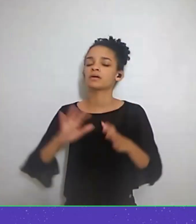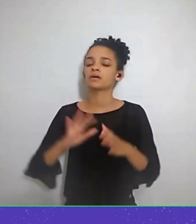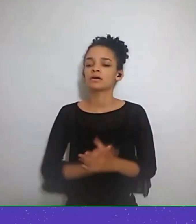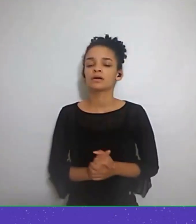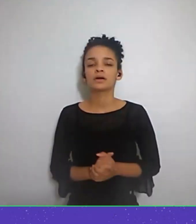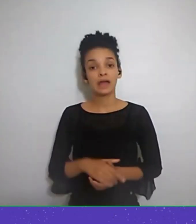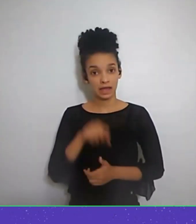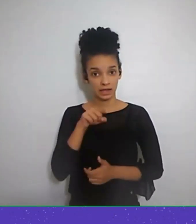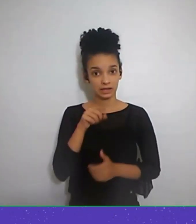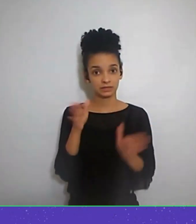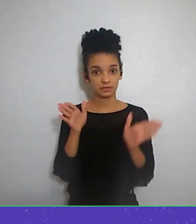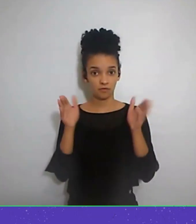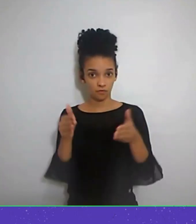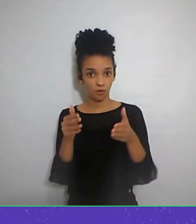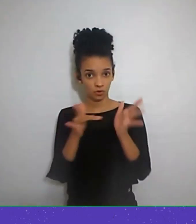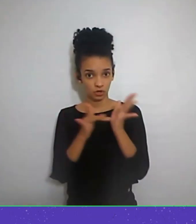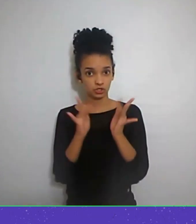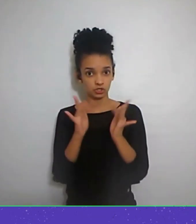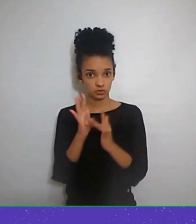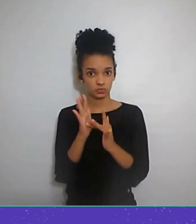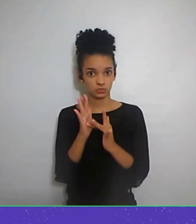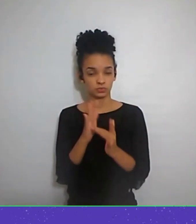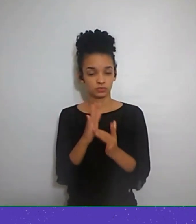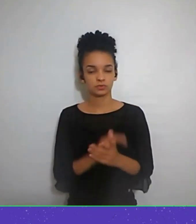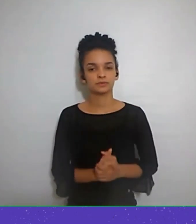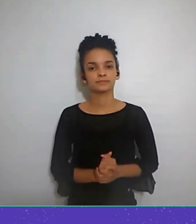Cristo, tá?